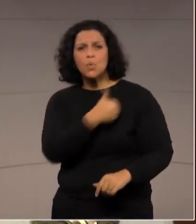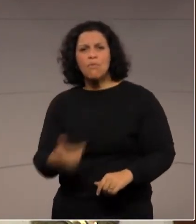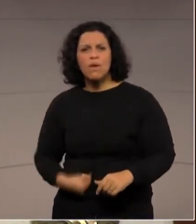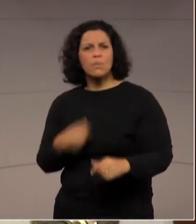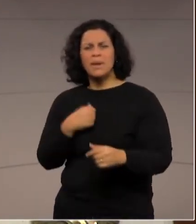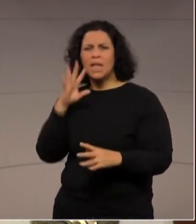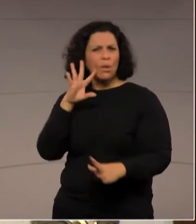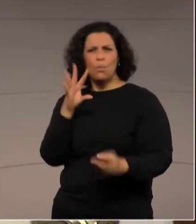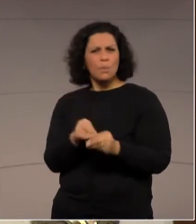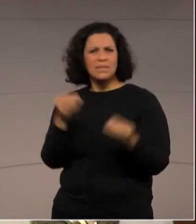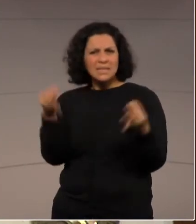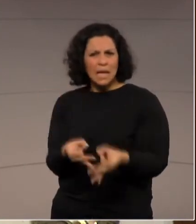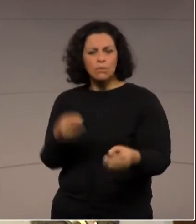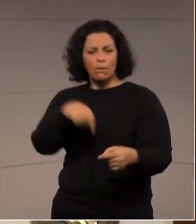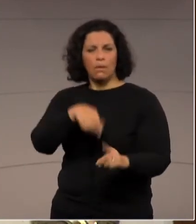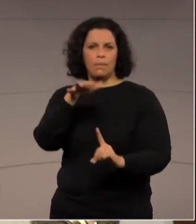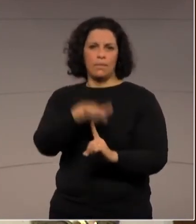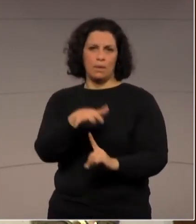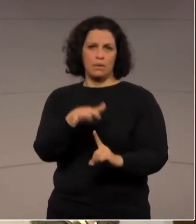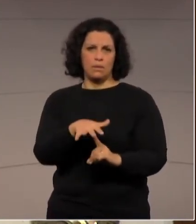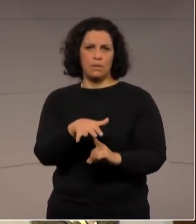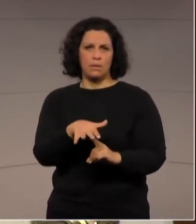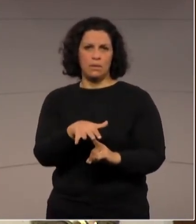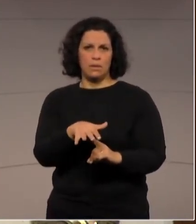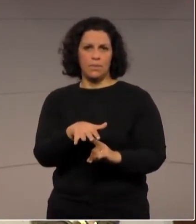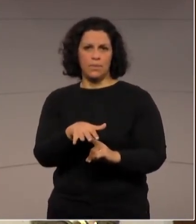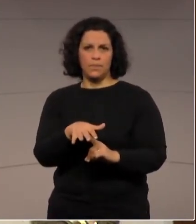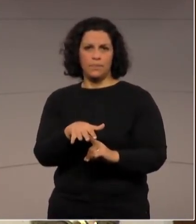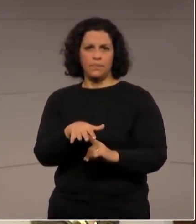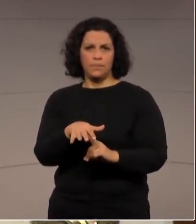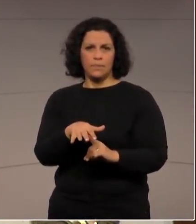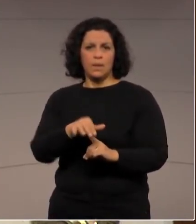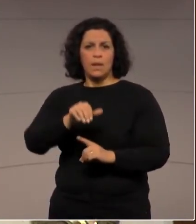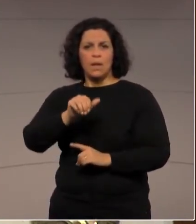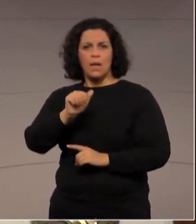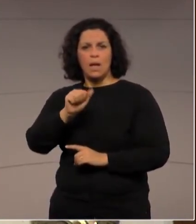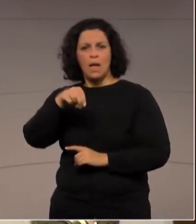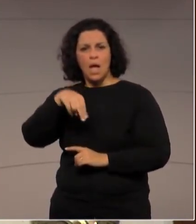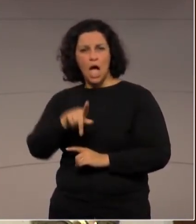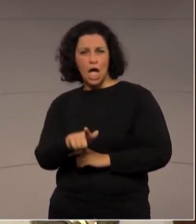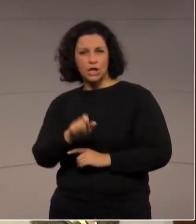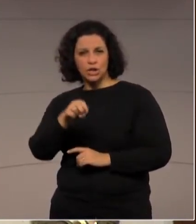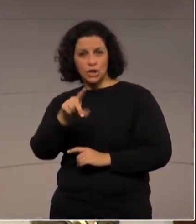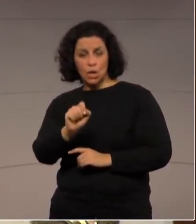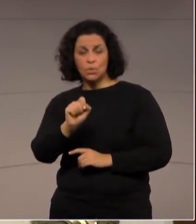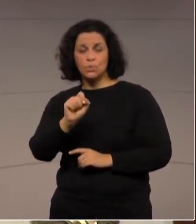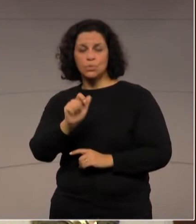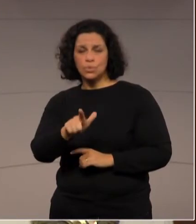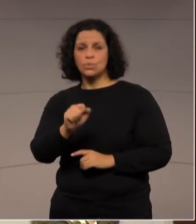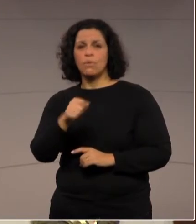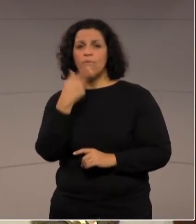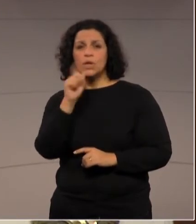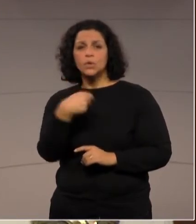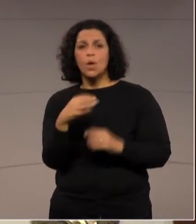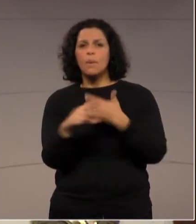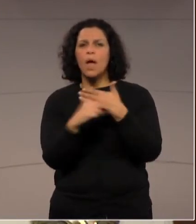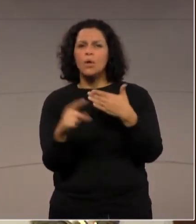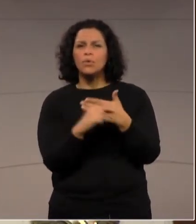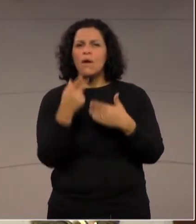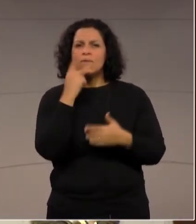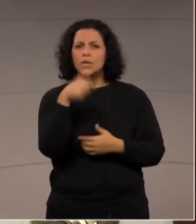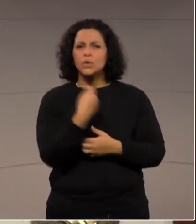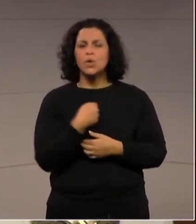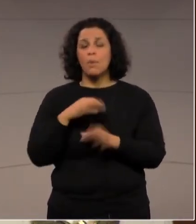compreendido no caso paranaense em deus falava em seu livro da onu em família da propriedade